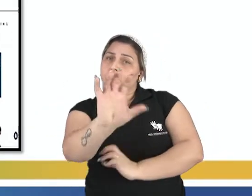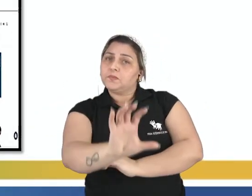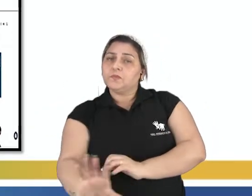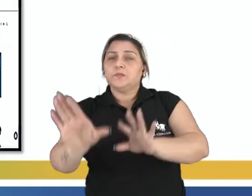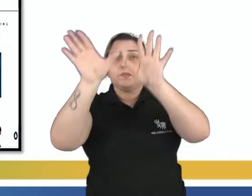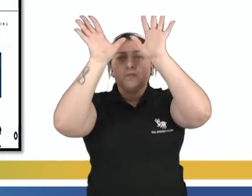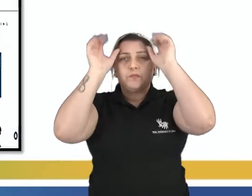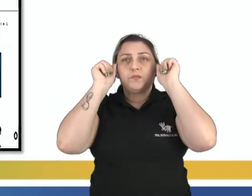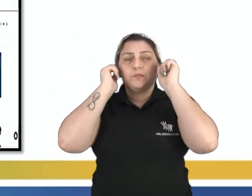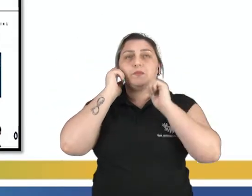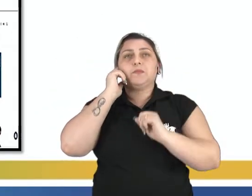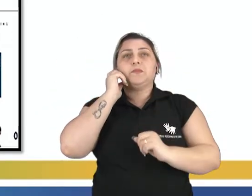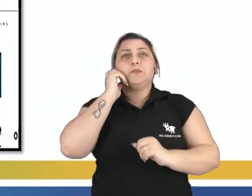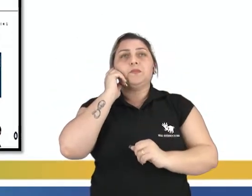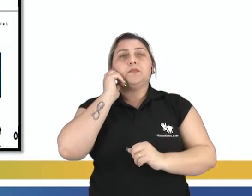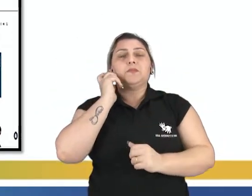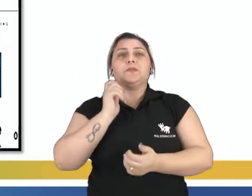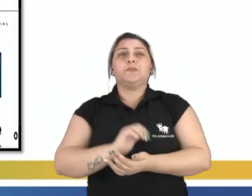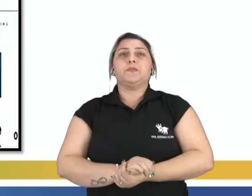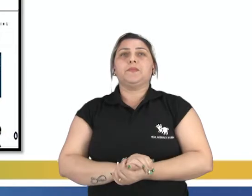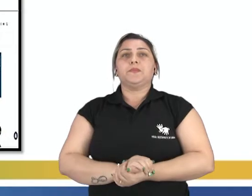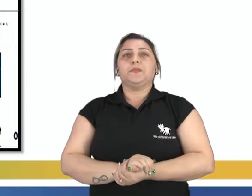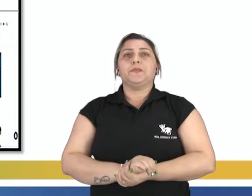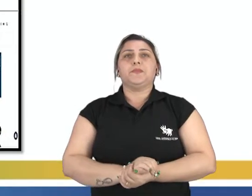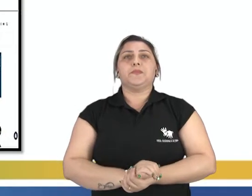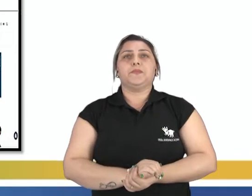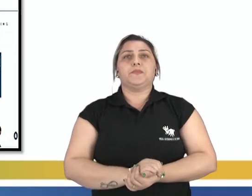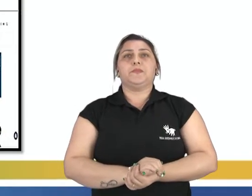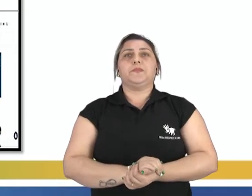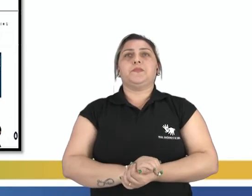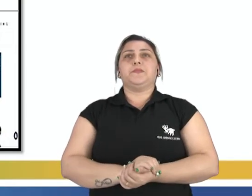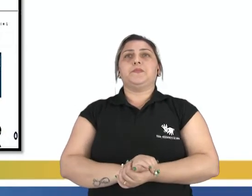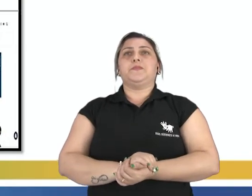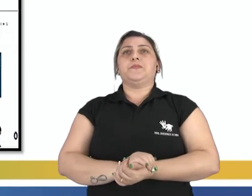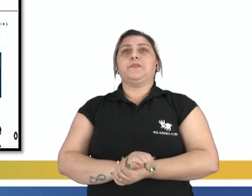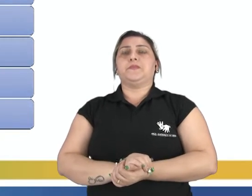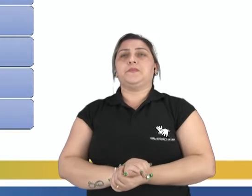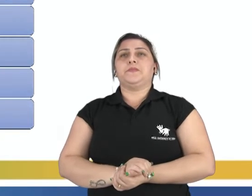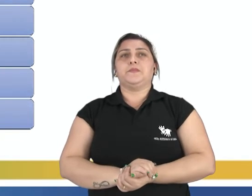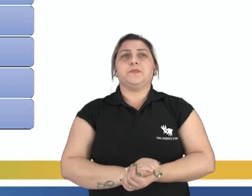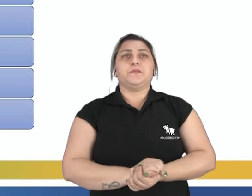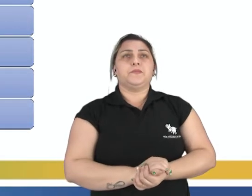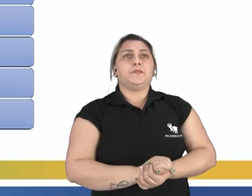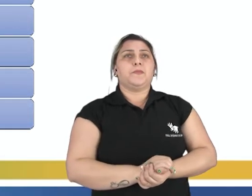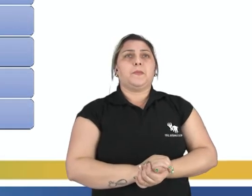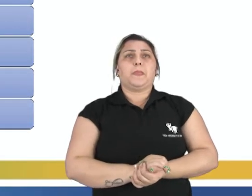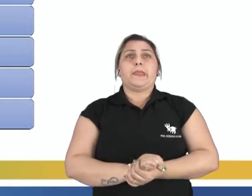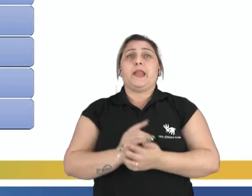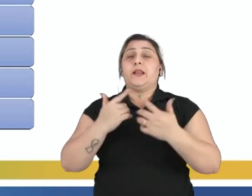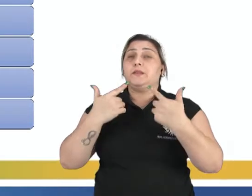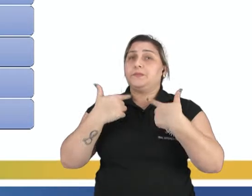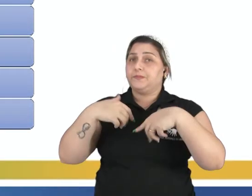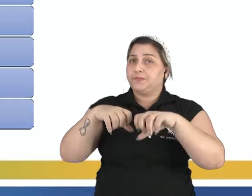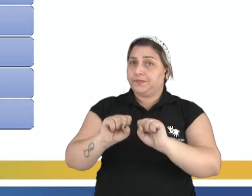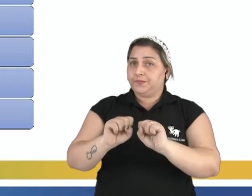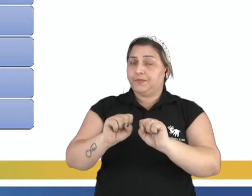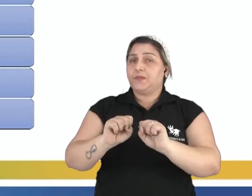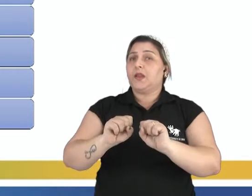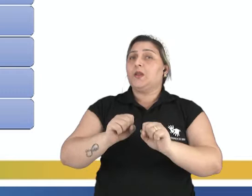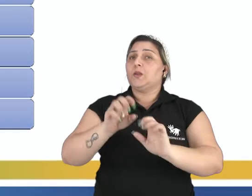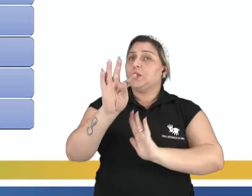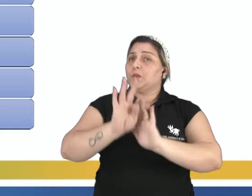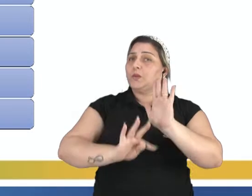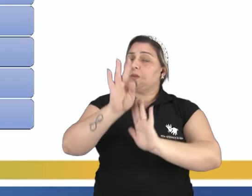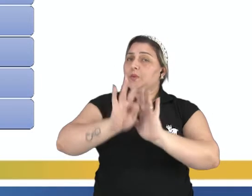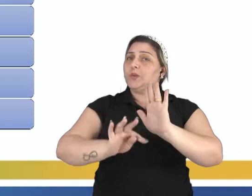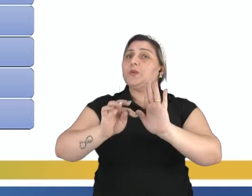do Acre, tá bom? Vejam aí alguns desses modelos. Tá, vamos lá. Então, como que é a linguagem dos